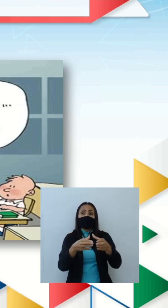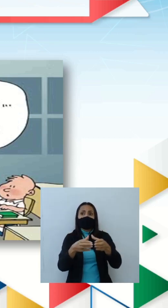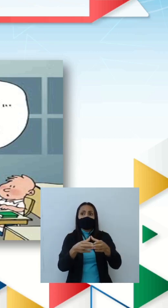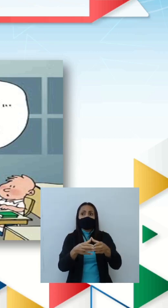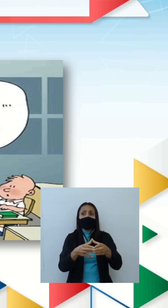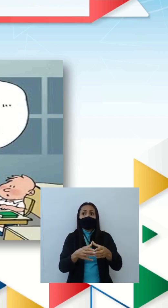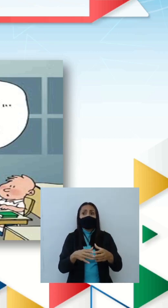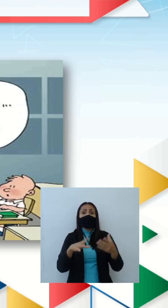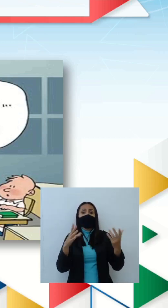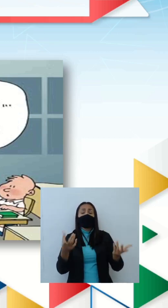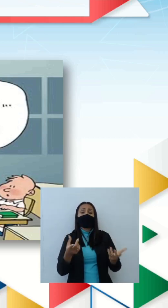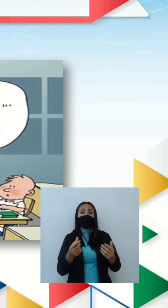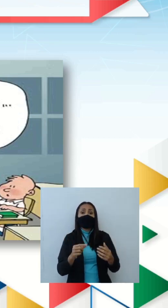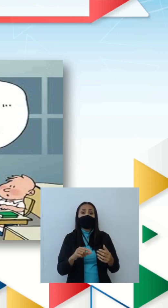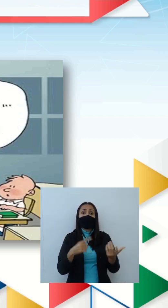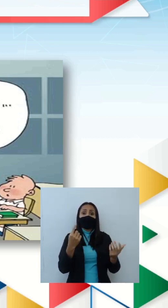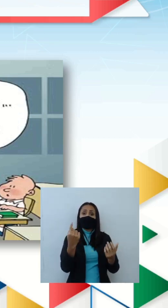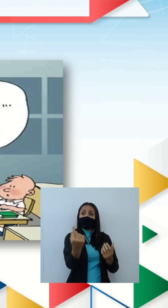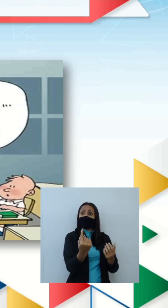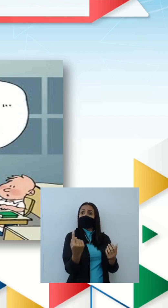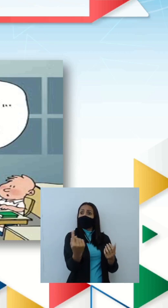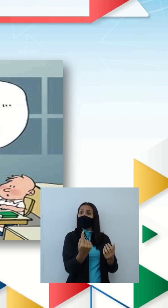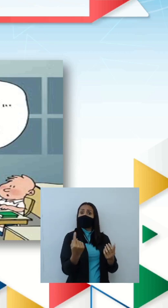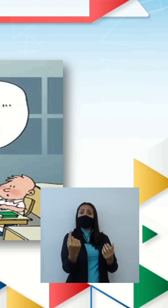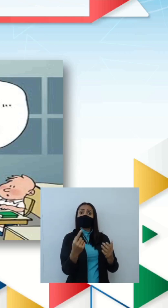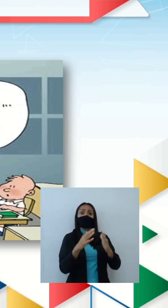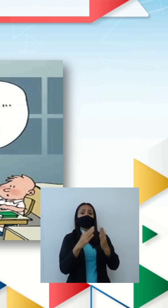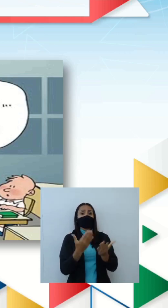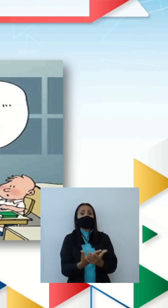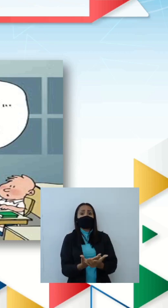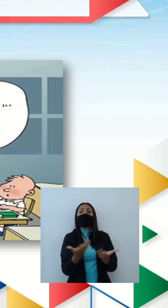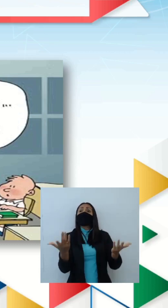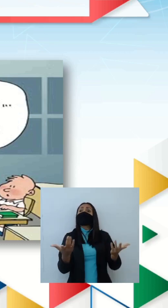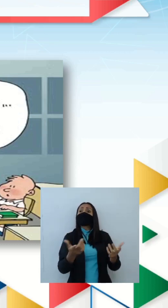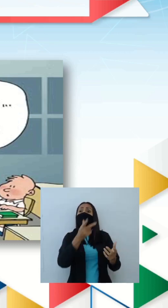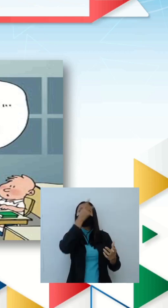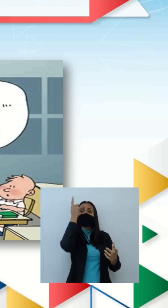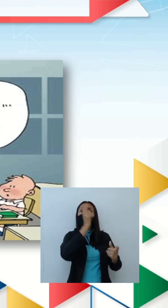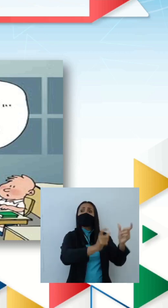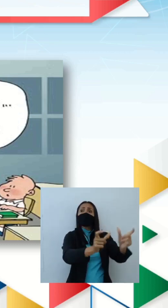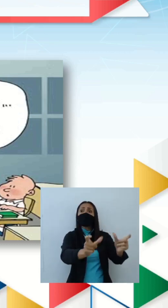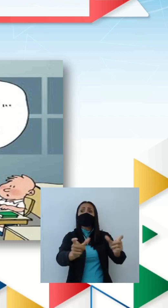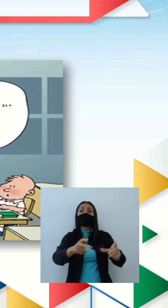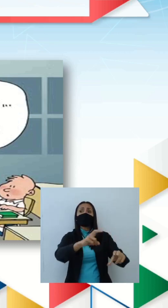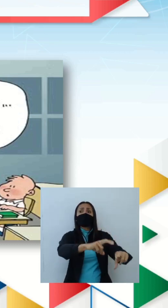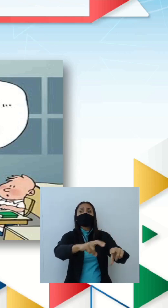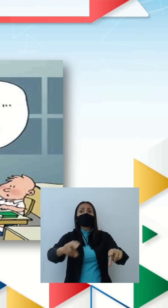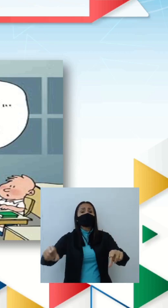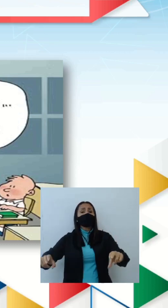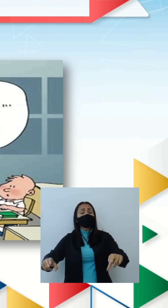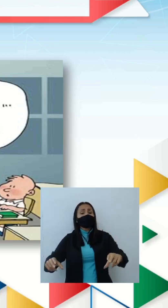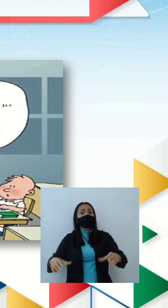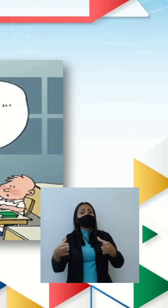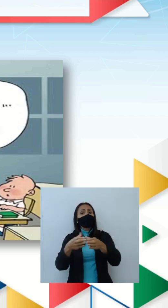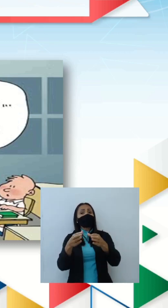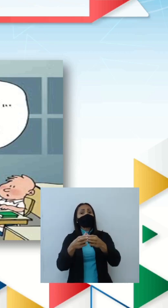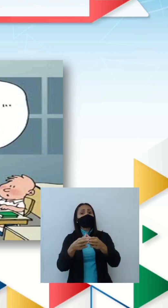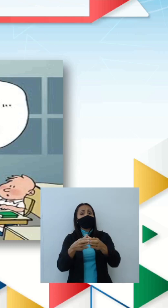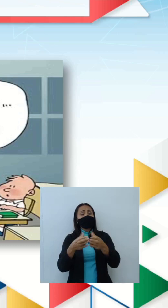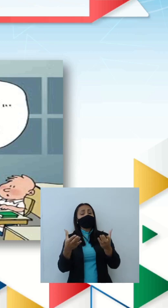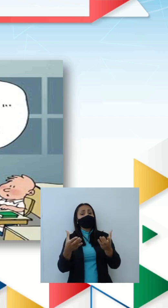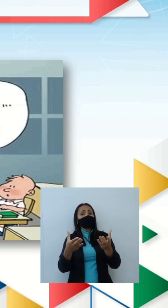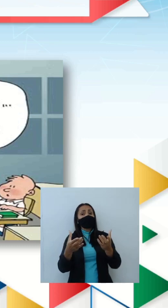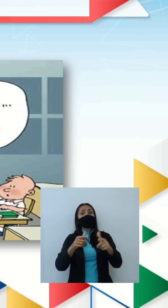dos poucos privilegiados que estão na escola. Cadê as outras pessoinhas para ele trabalhar, fazer trabalho em grupo? Ah, prof, quando a